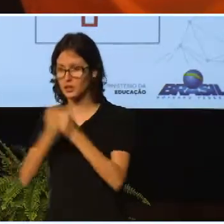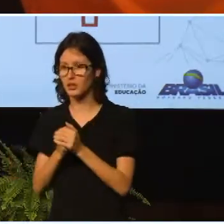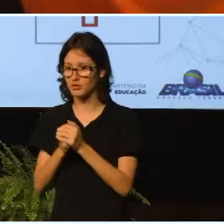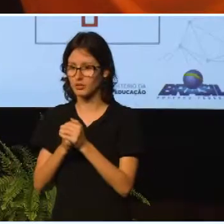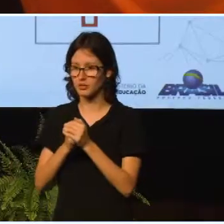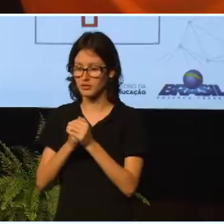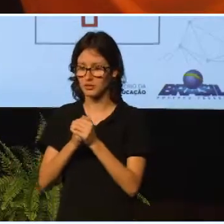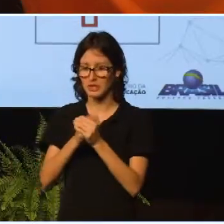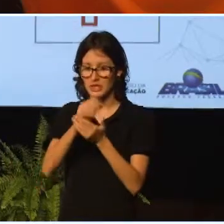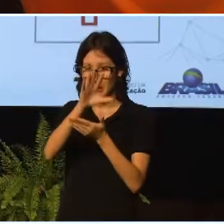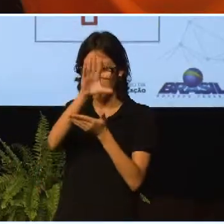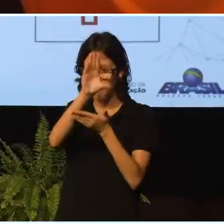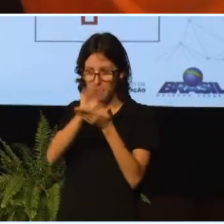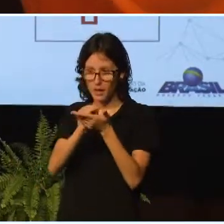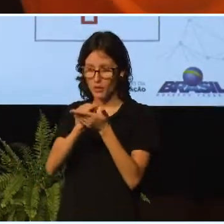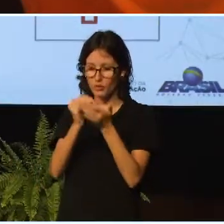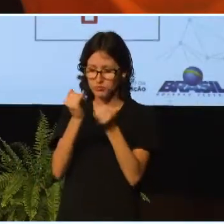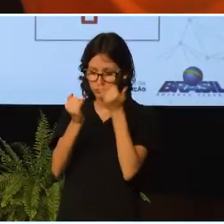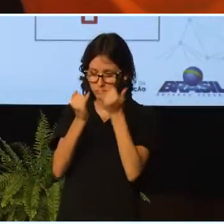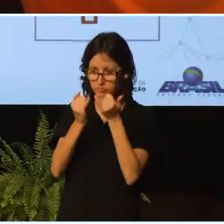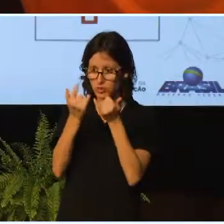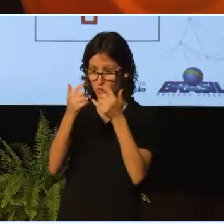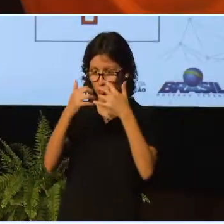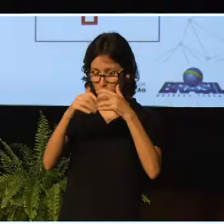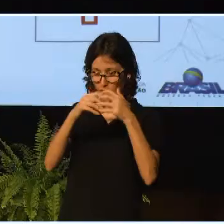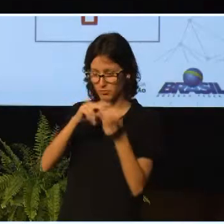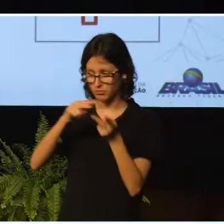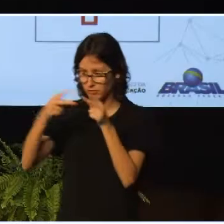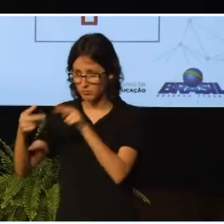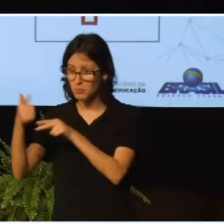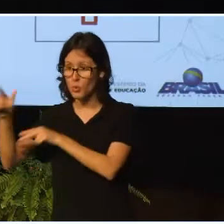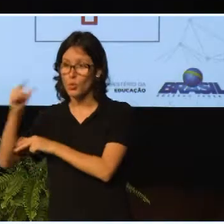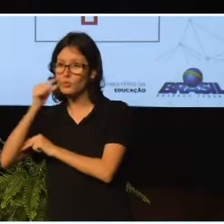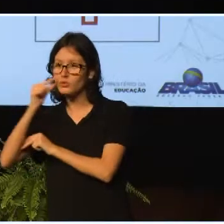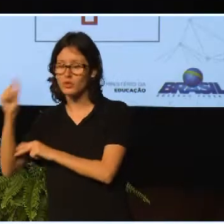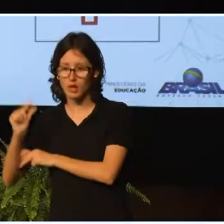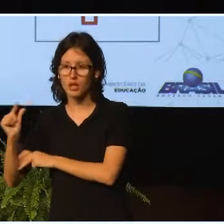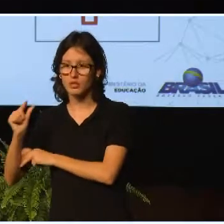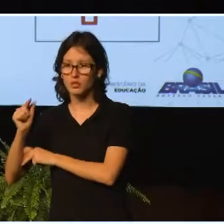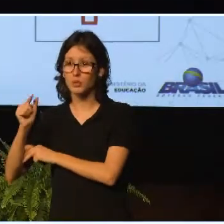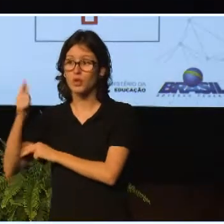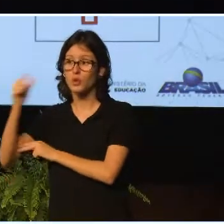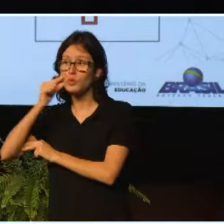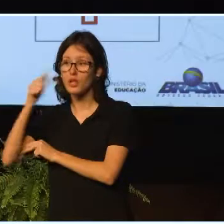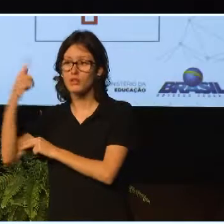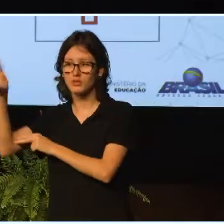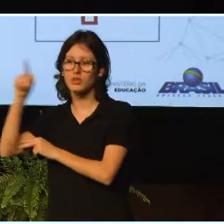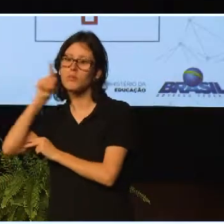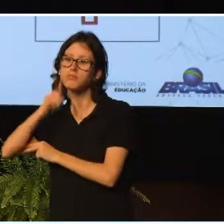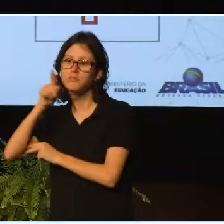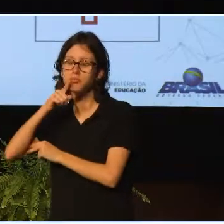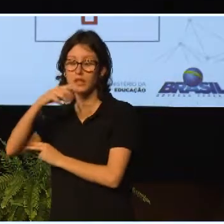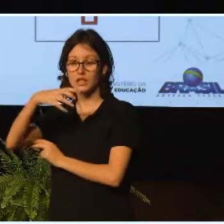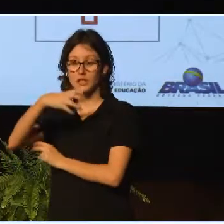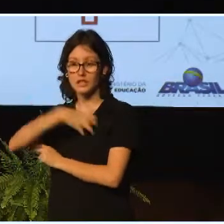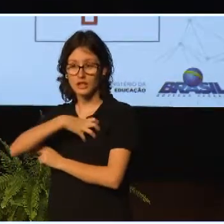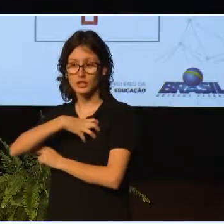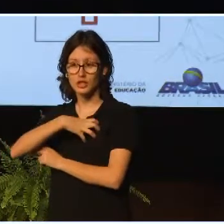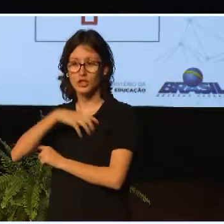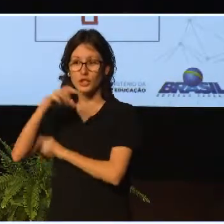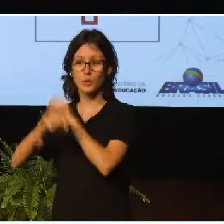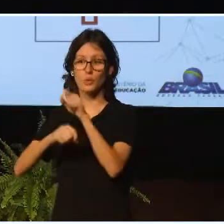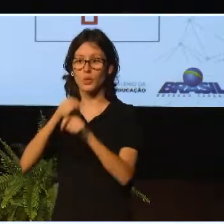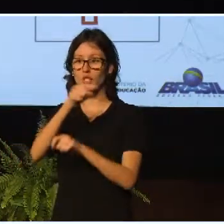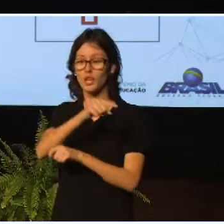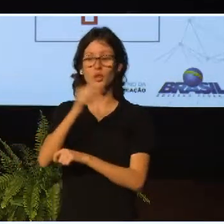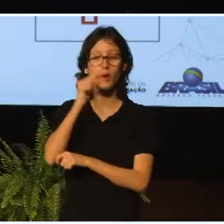você transferiu informação de um cérebro para o outro. O rato, lá nos Estados Unidos, sentiu o